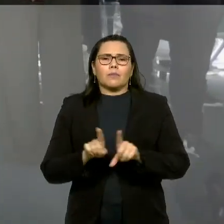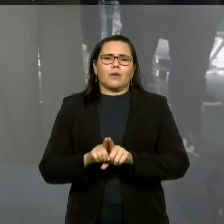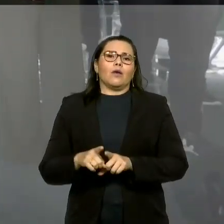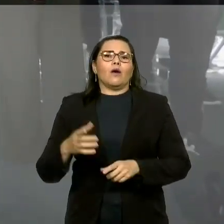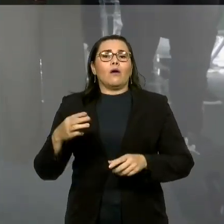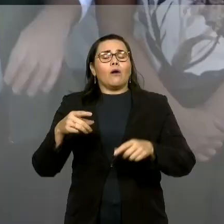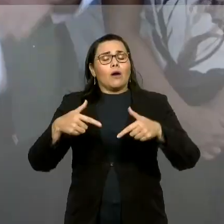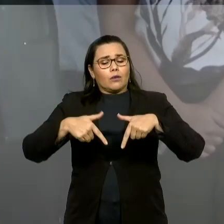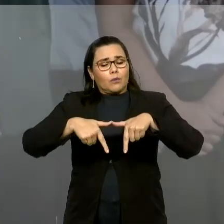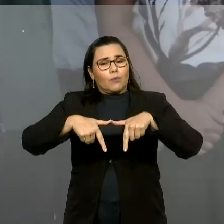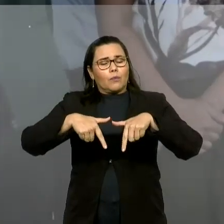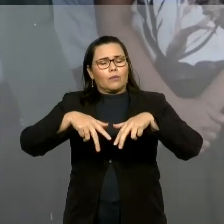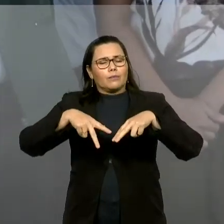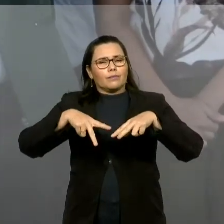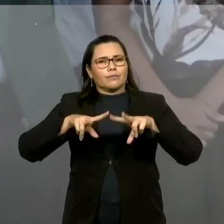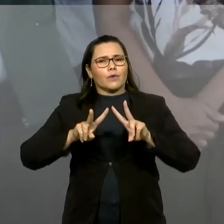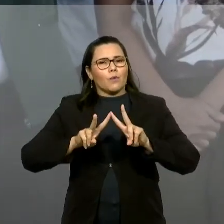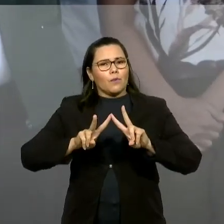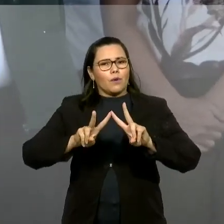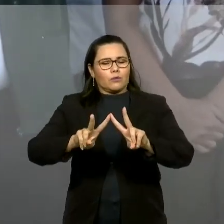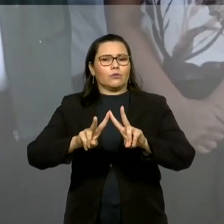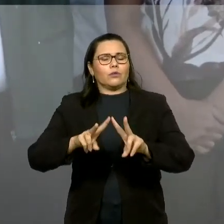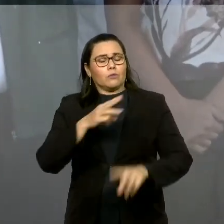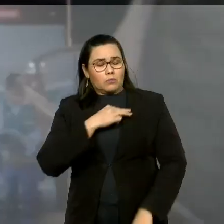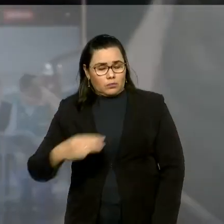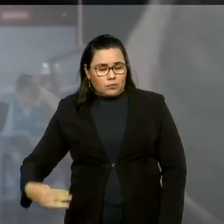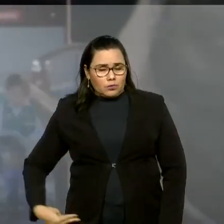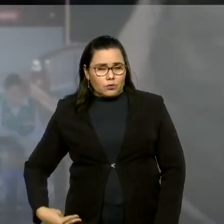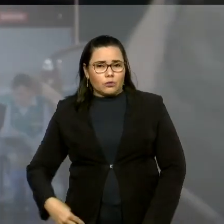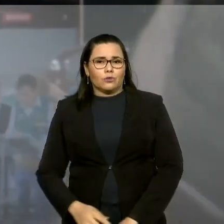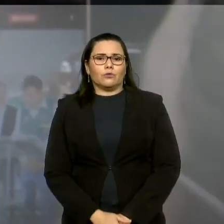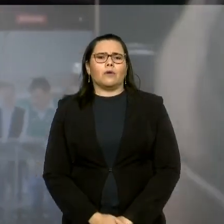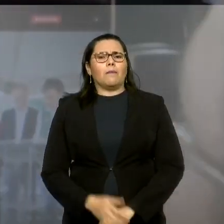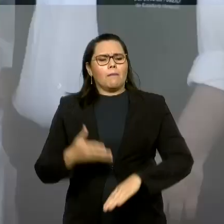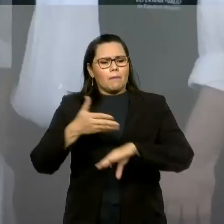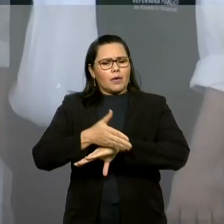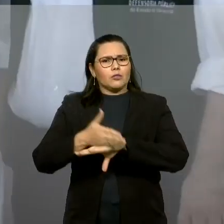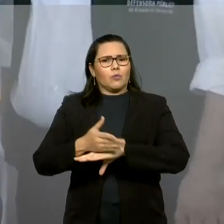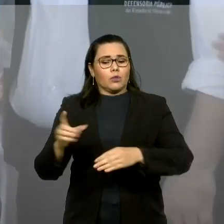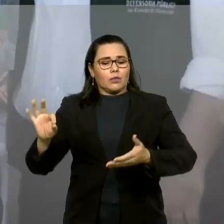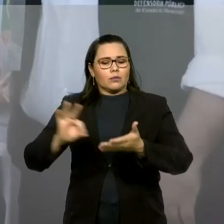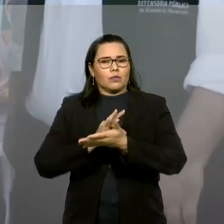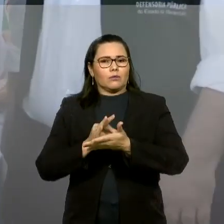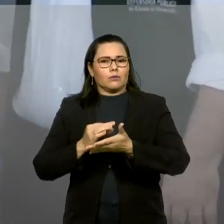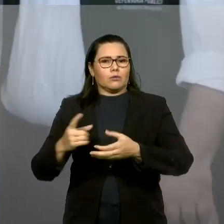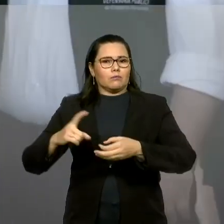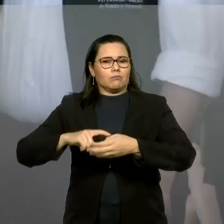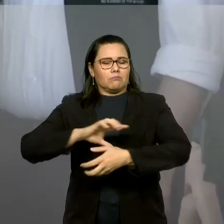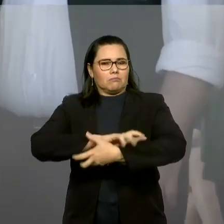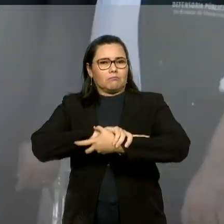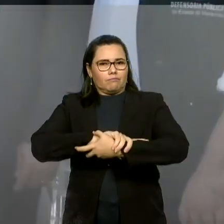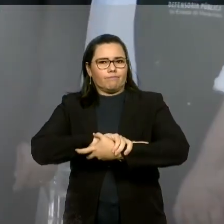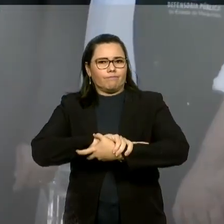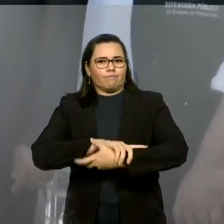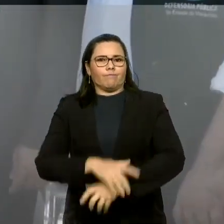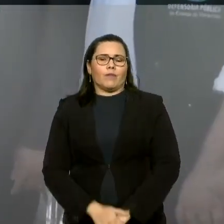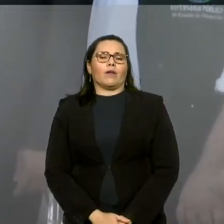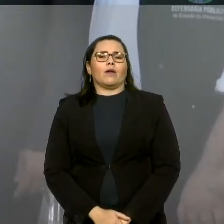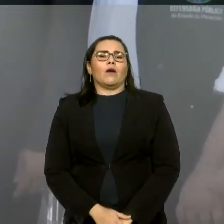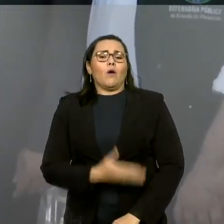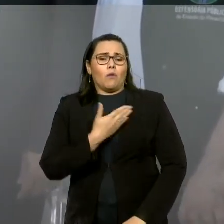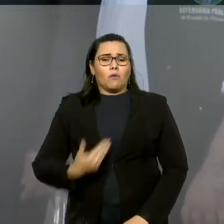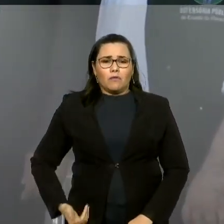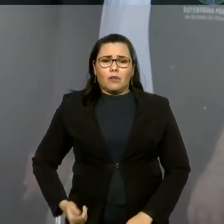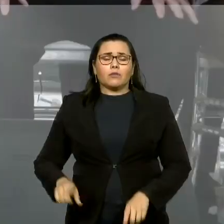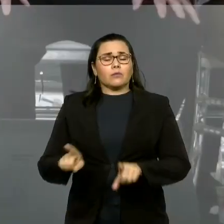envolvimento e assistência social família e combate à fome Wellington Dias participou da assinatura do acordo de cooperação técnica que tem o objetivo de